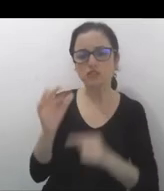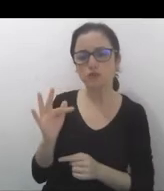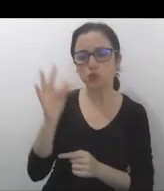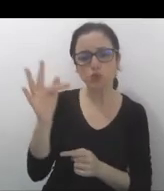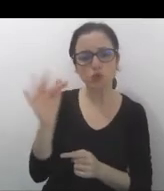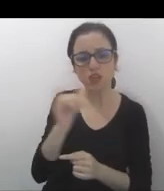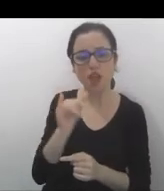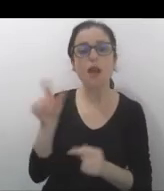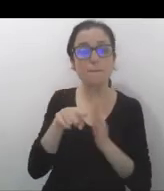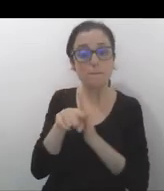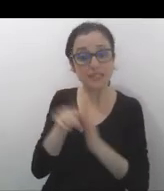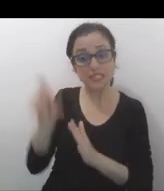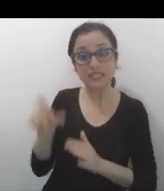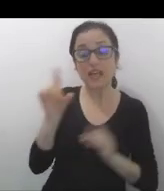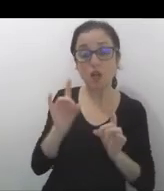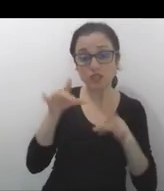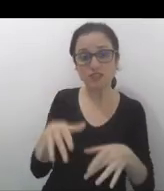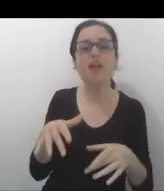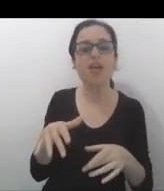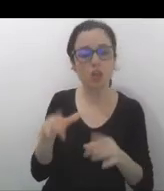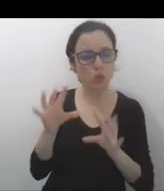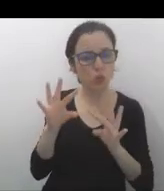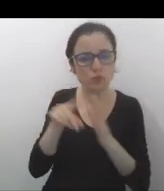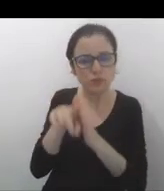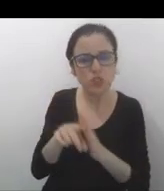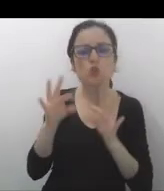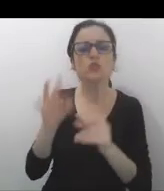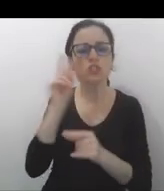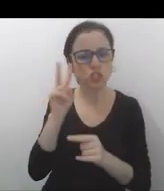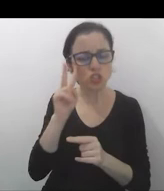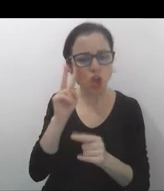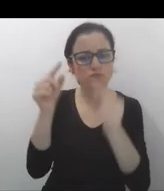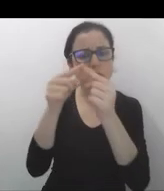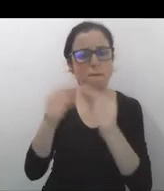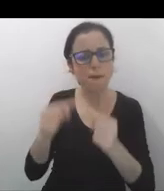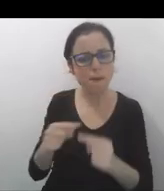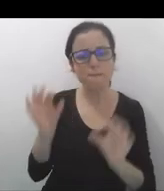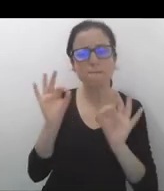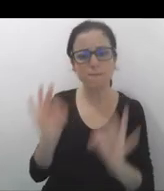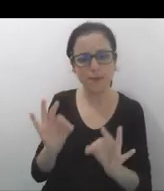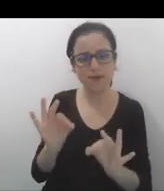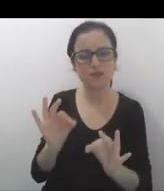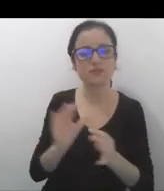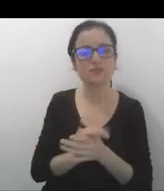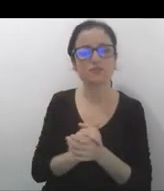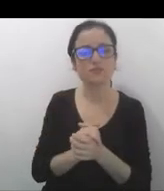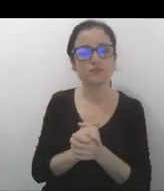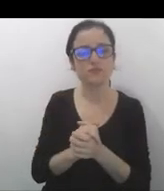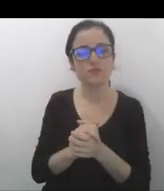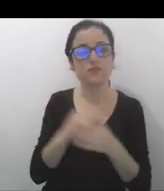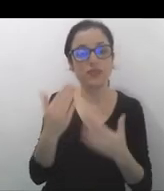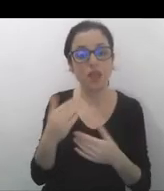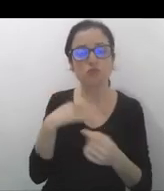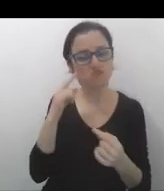relação do Bard com o futurismo. E essa pesquisadora, então, ela levanta todo o histórico